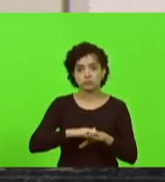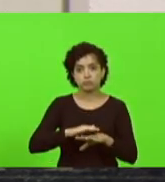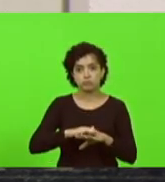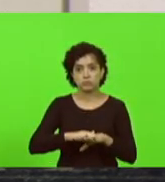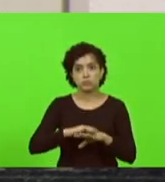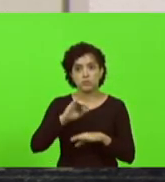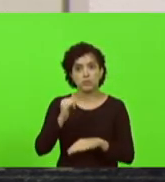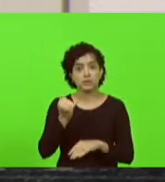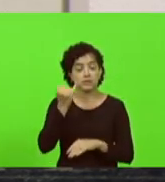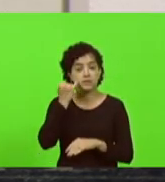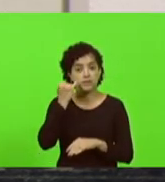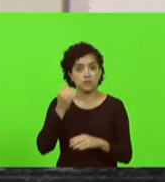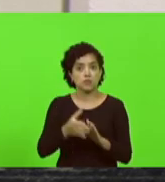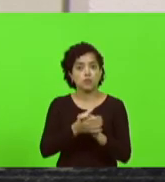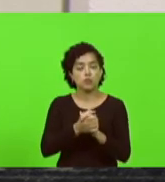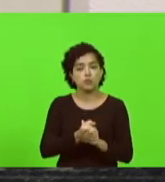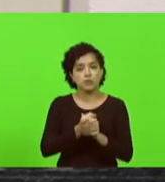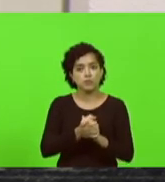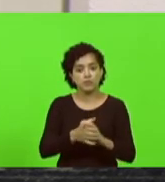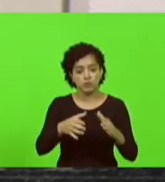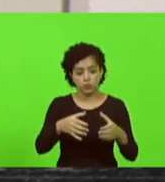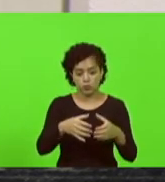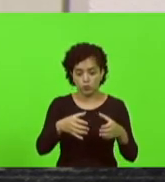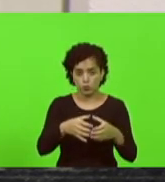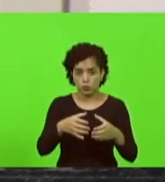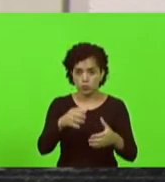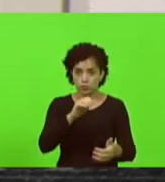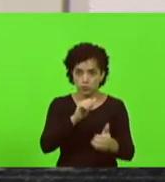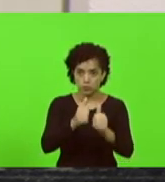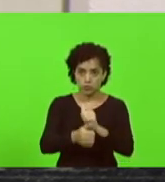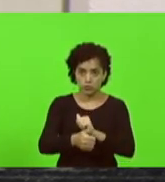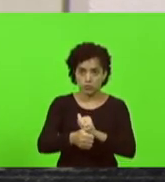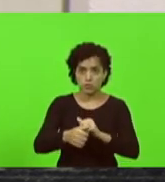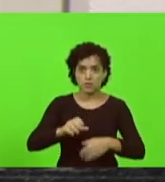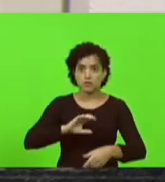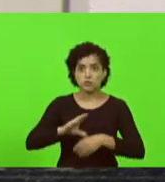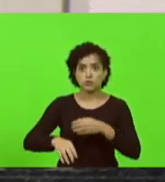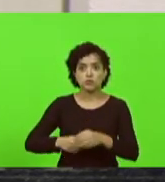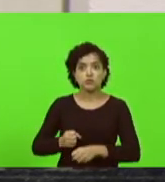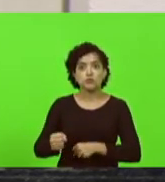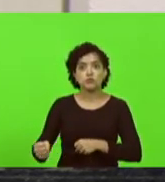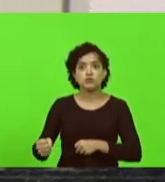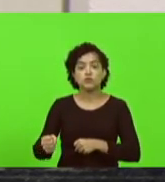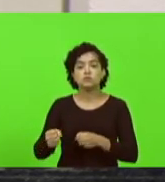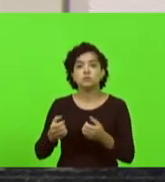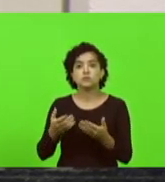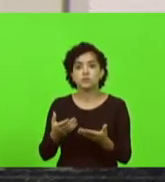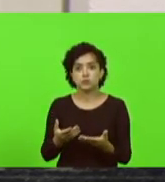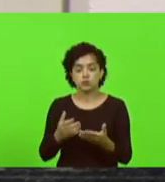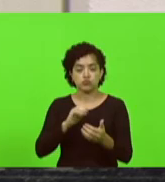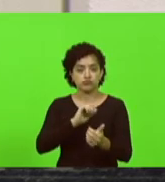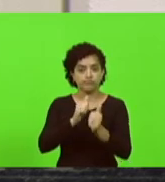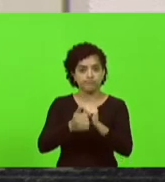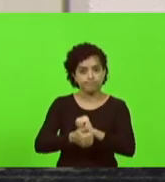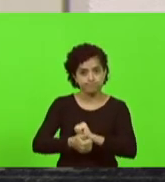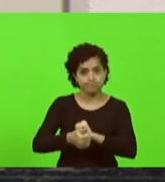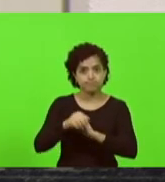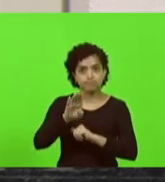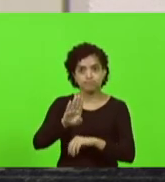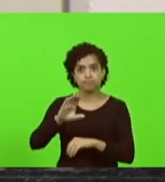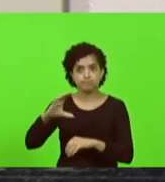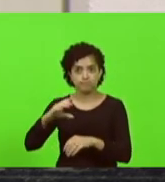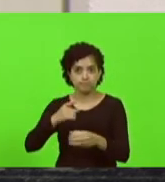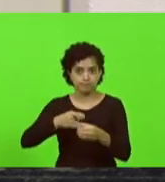Gessé Lopes, cumprimentando a equipe de atletas de jiu-jitsu da Fundação Municipal do Esporte de Balneário Camboriú